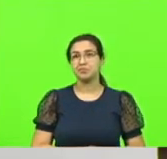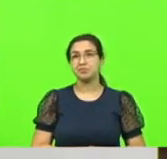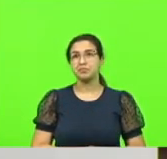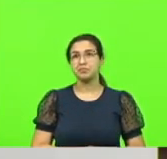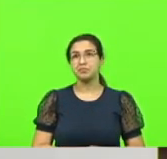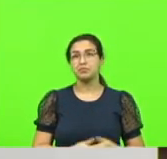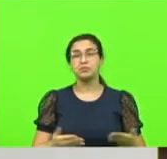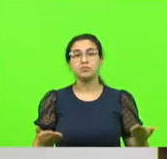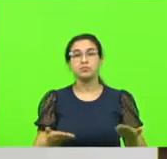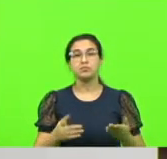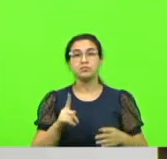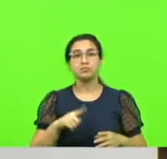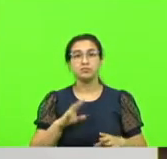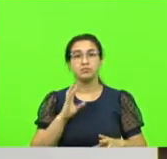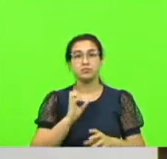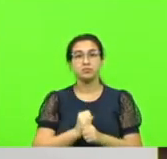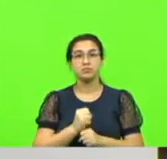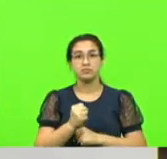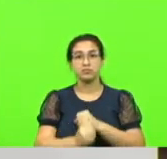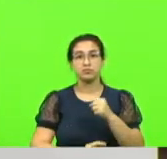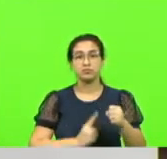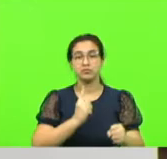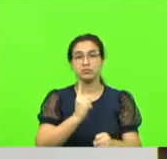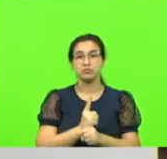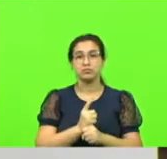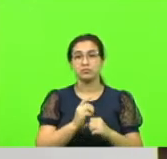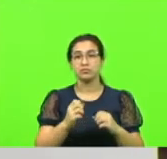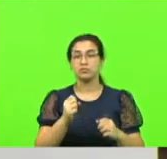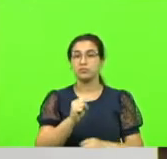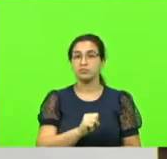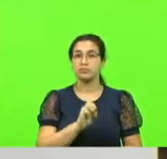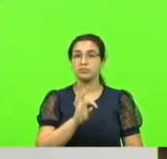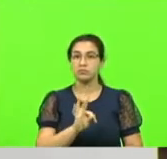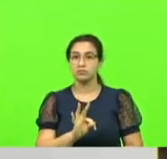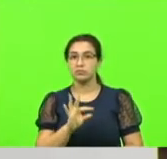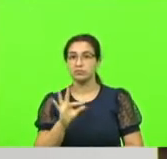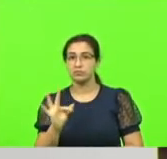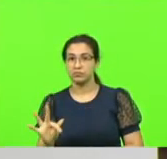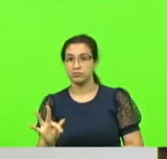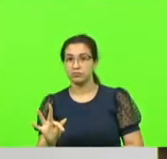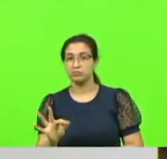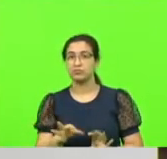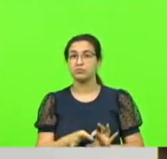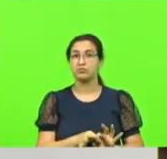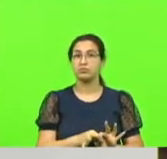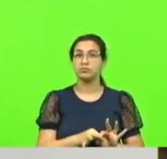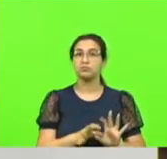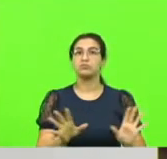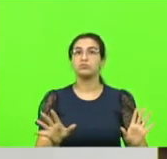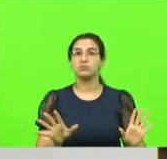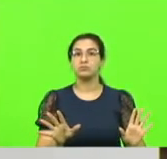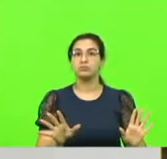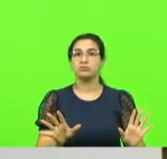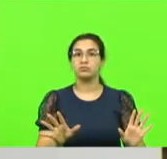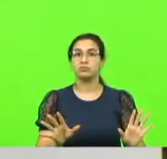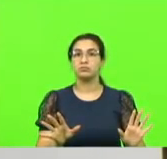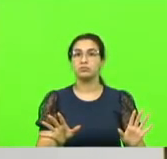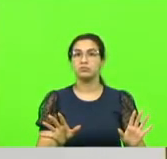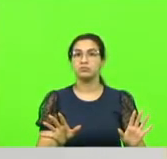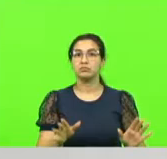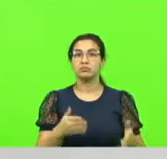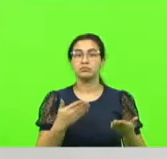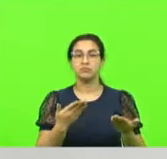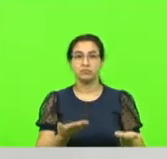Hoje faz um ano que o Supremo Tribunal Federal livrou o